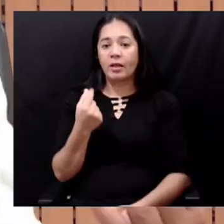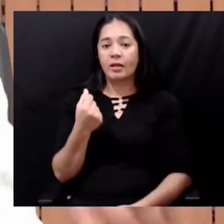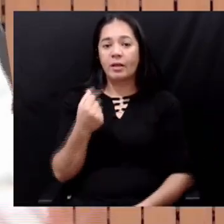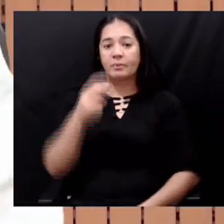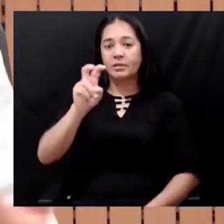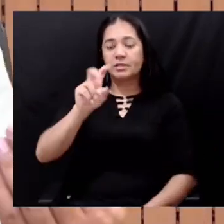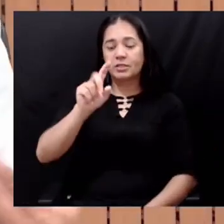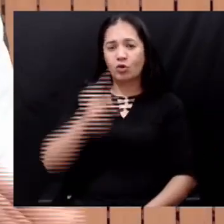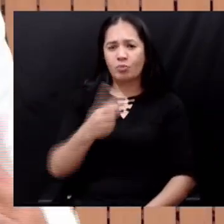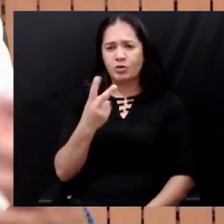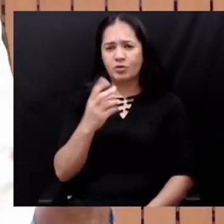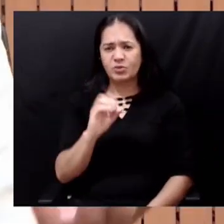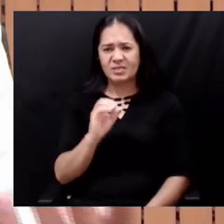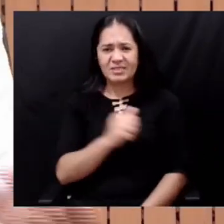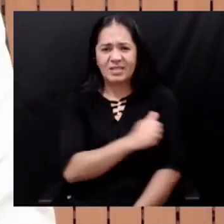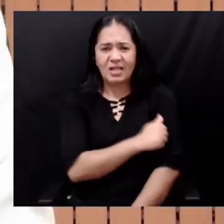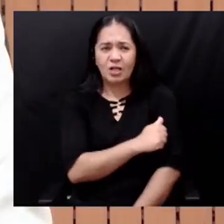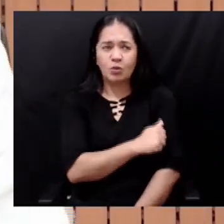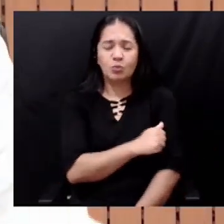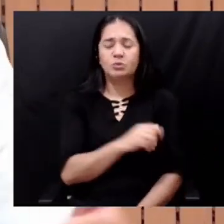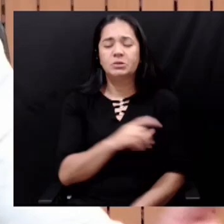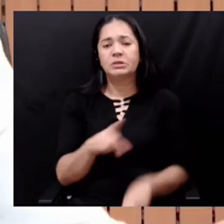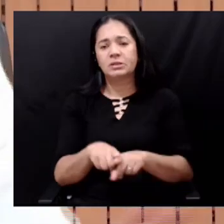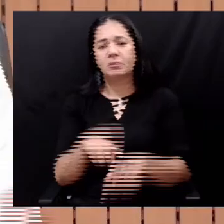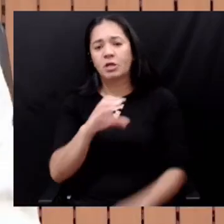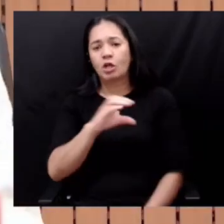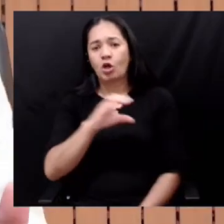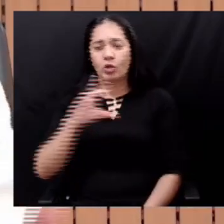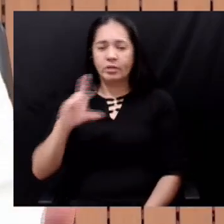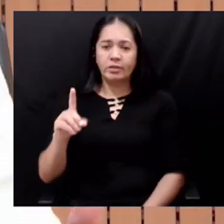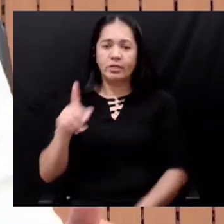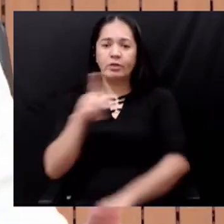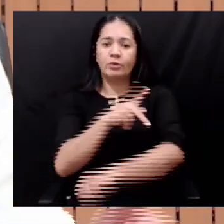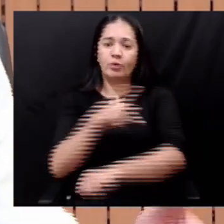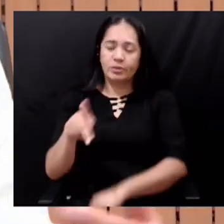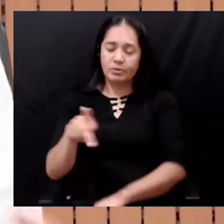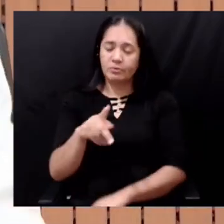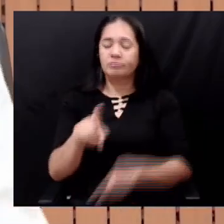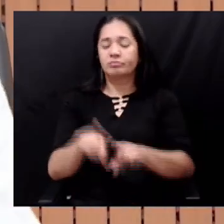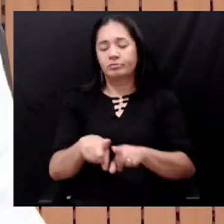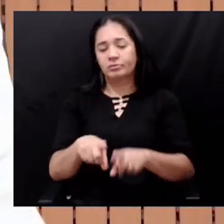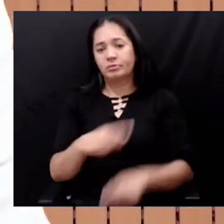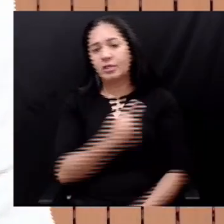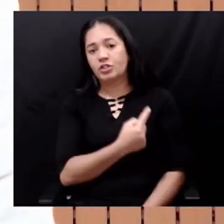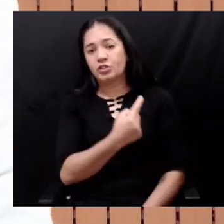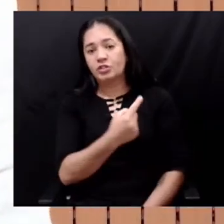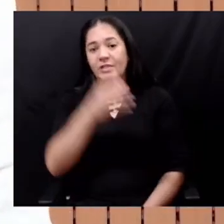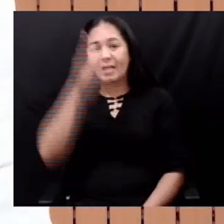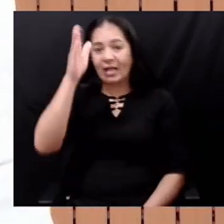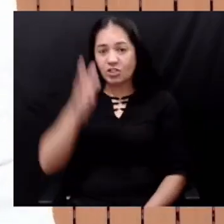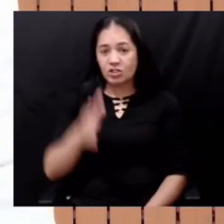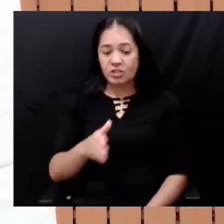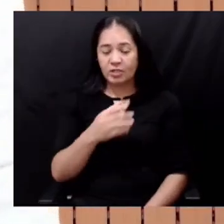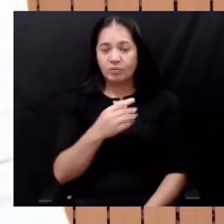professores e coordenadores, que vai depender de como cada estrutura, diretamente na conta dessas pessoas.